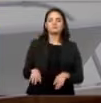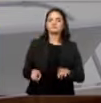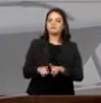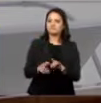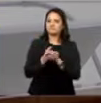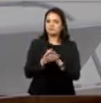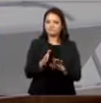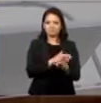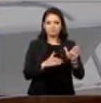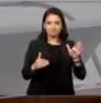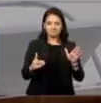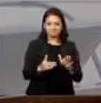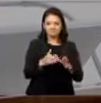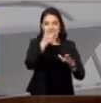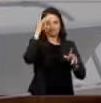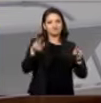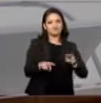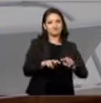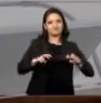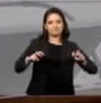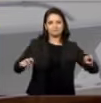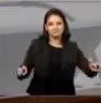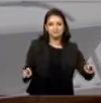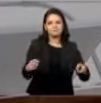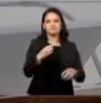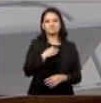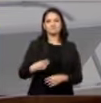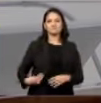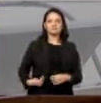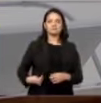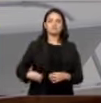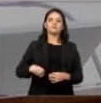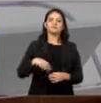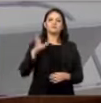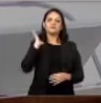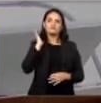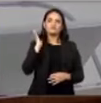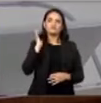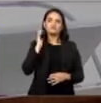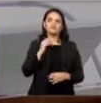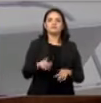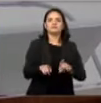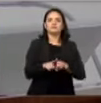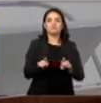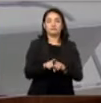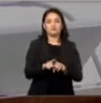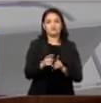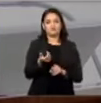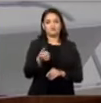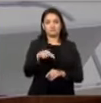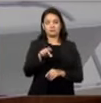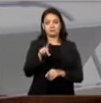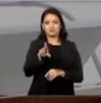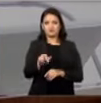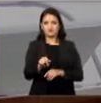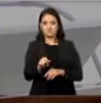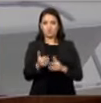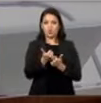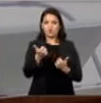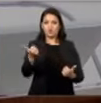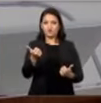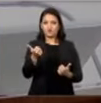demais integrantes da mesa, ministra Rosa Weber, ministro André Mendonça e o vice-presidente da OAB, doutor Luiz Viana.